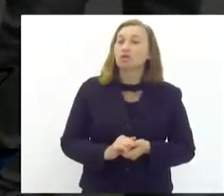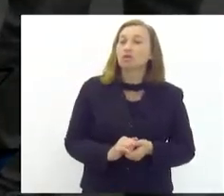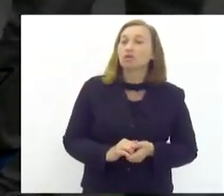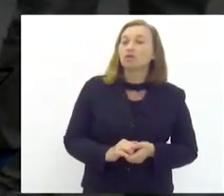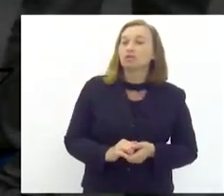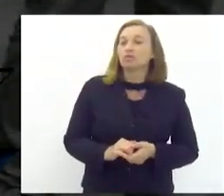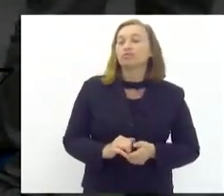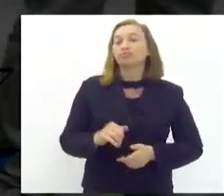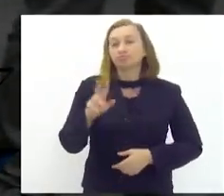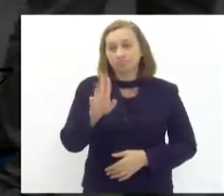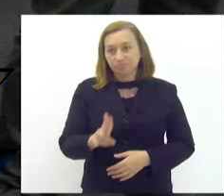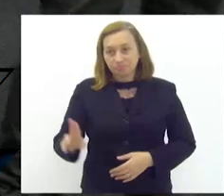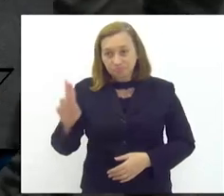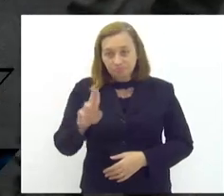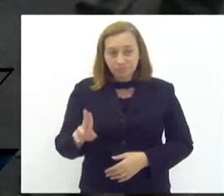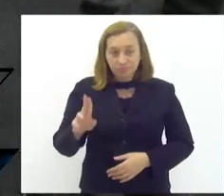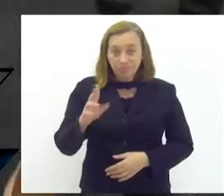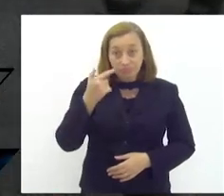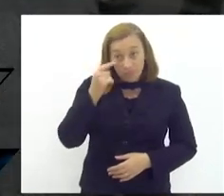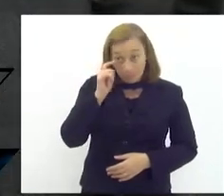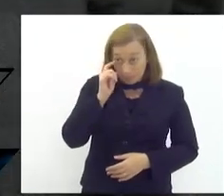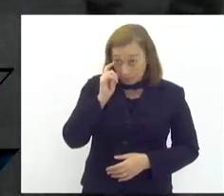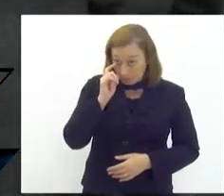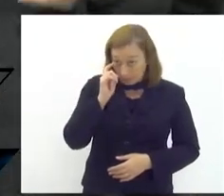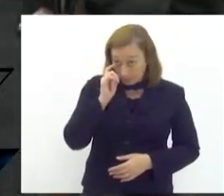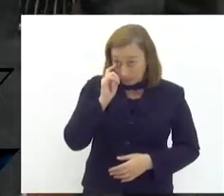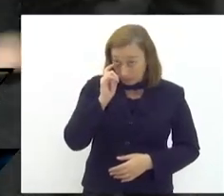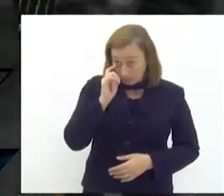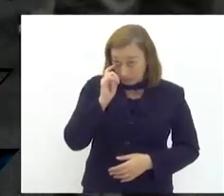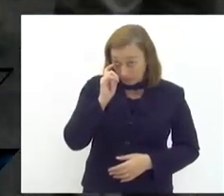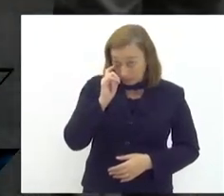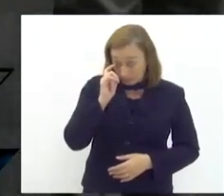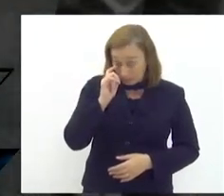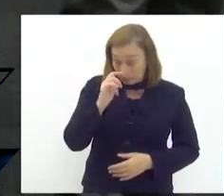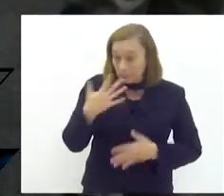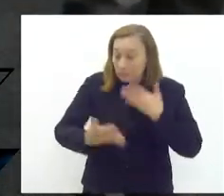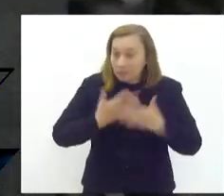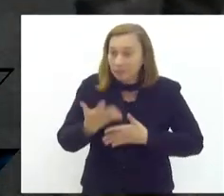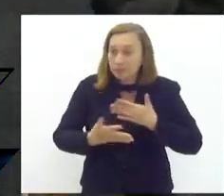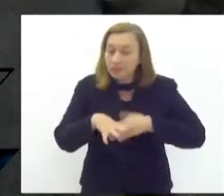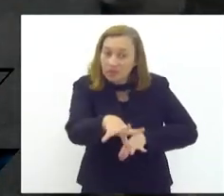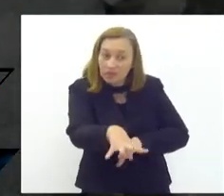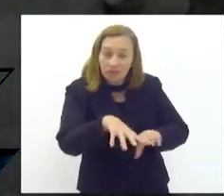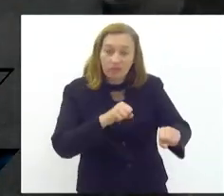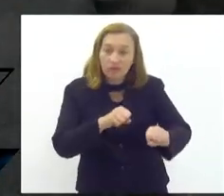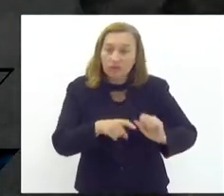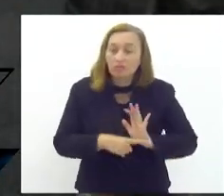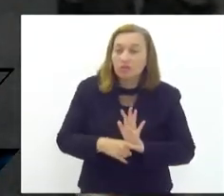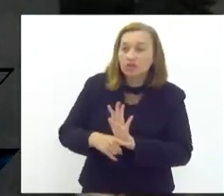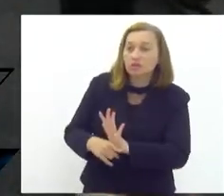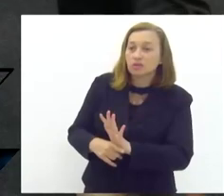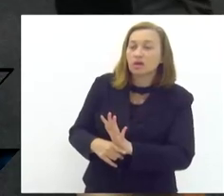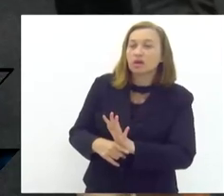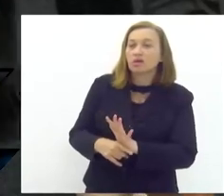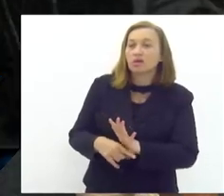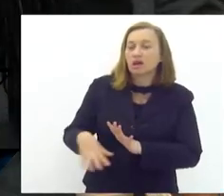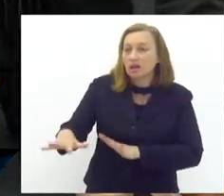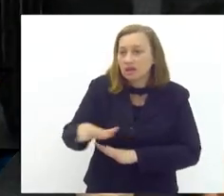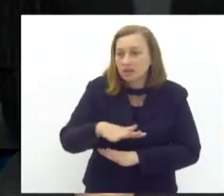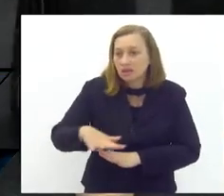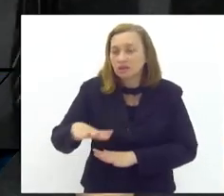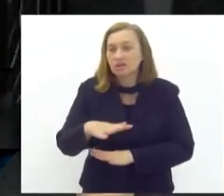nítida a qualificação a vontade de se qualificar profissionalmente para atender essa população é